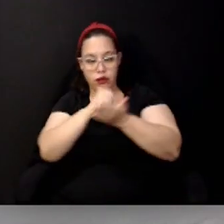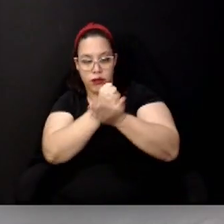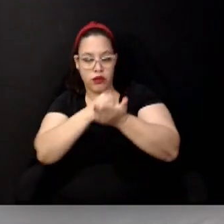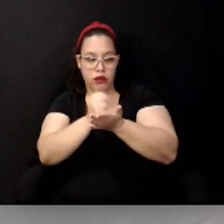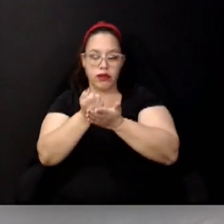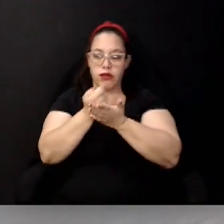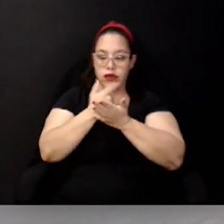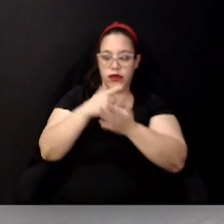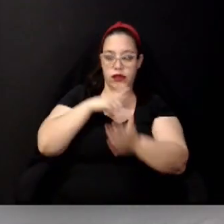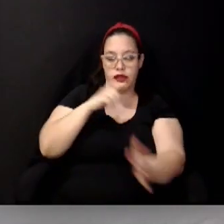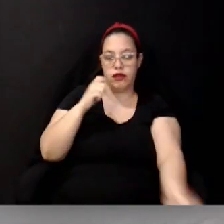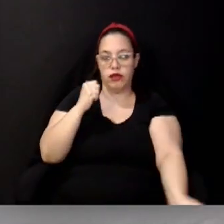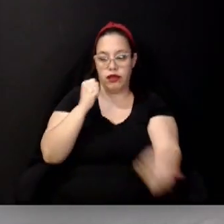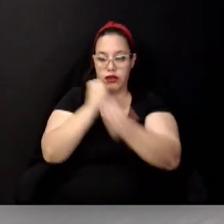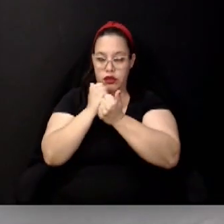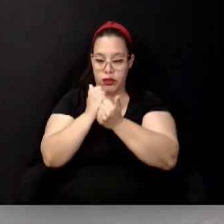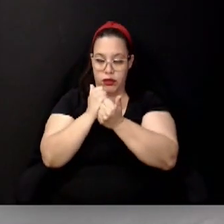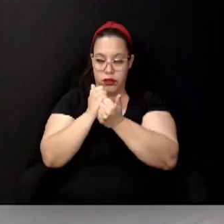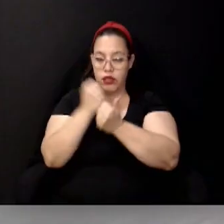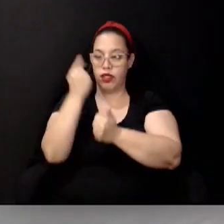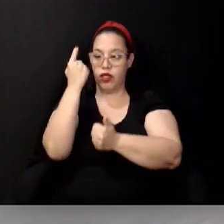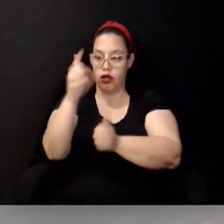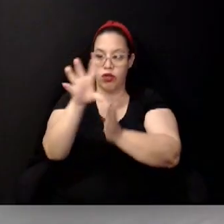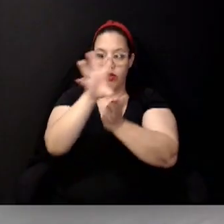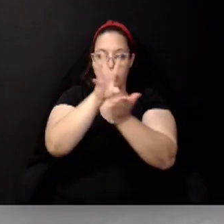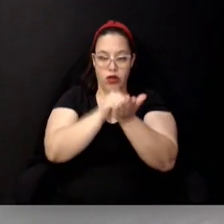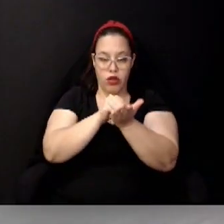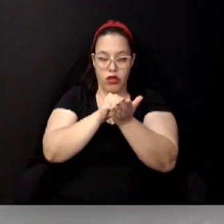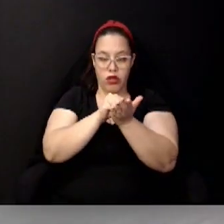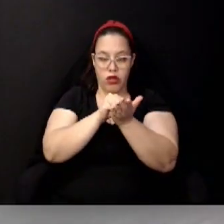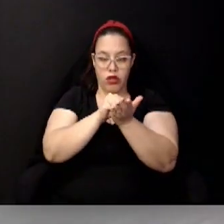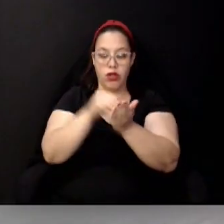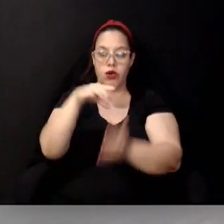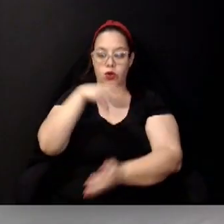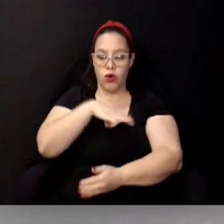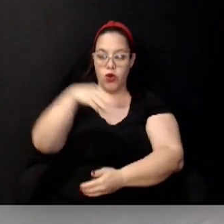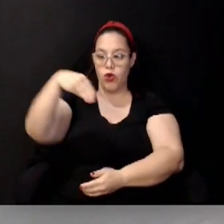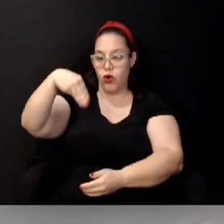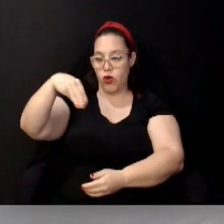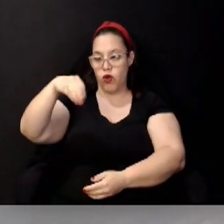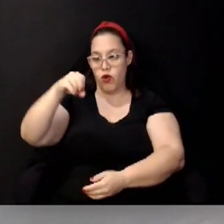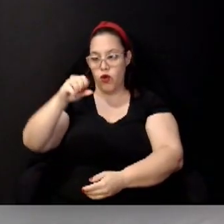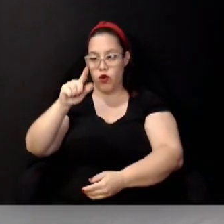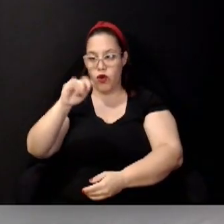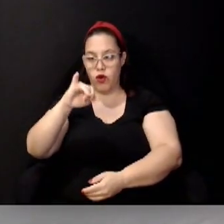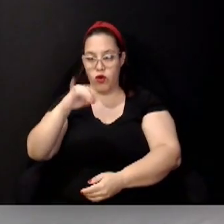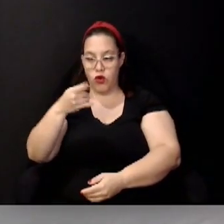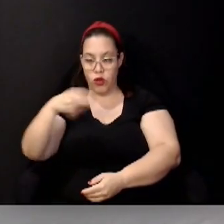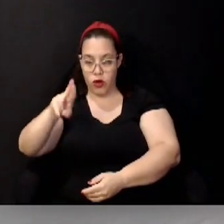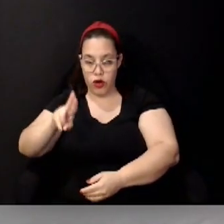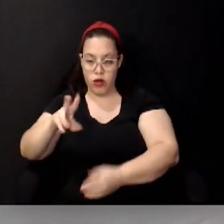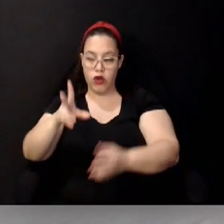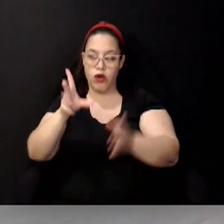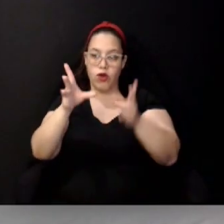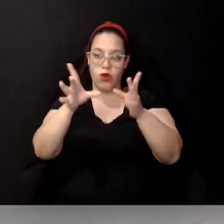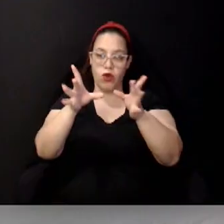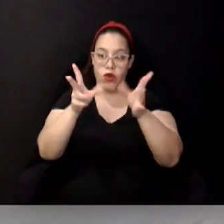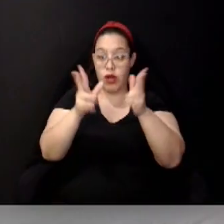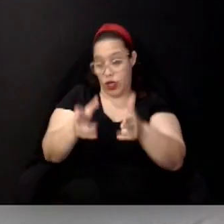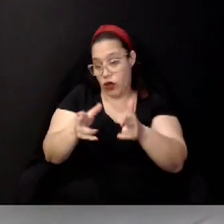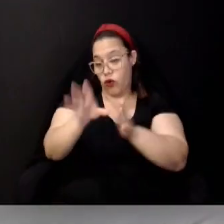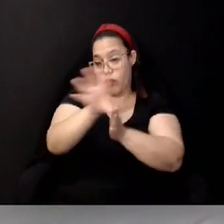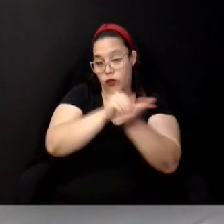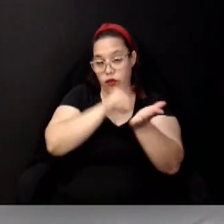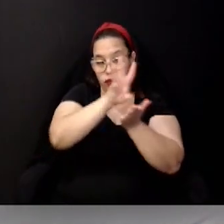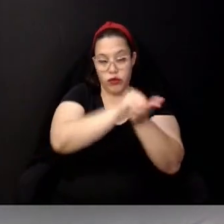parceria com uma farmácia modelo, que é na cidade de Mogi Guaçu. Nós queremos replicar ele aqui com o recebimento desses medicamentos e a doação